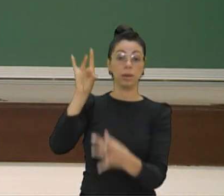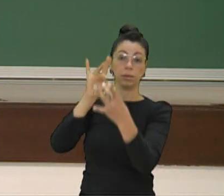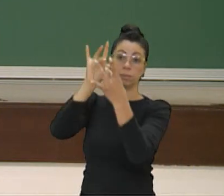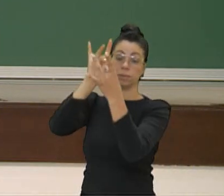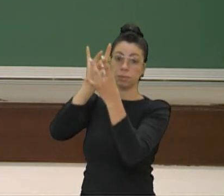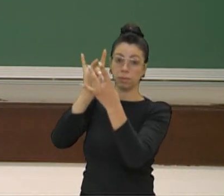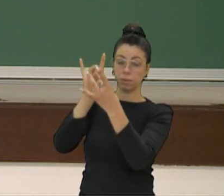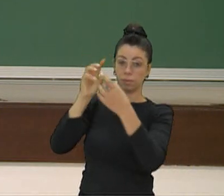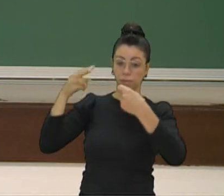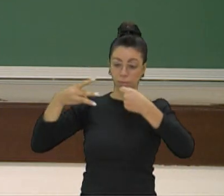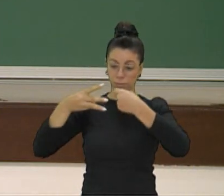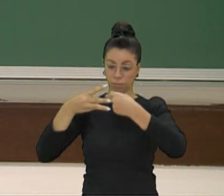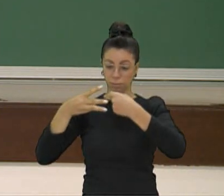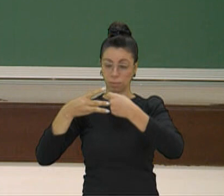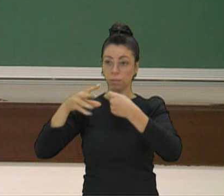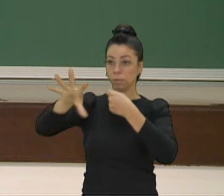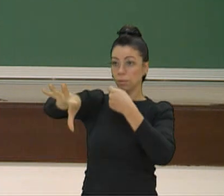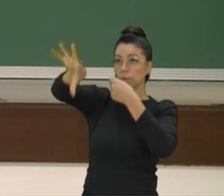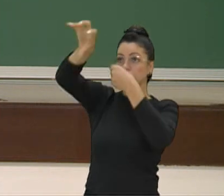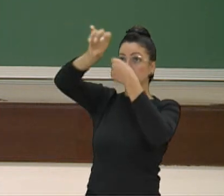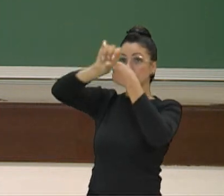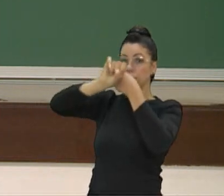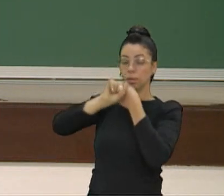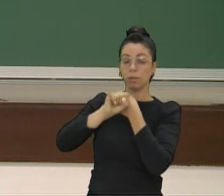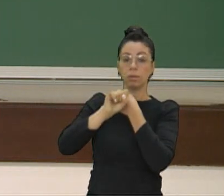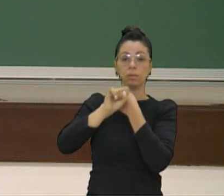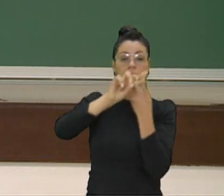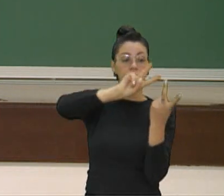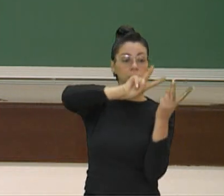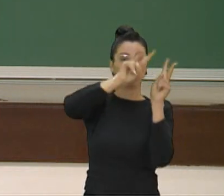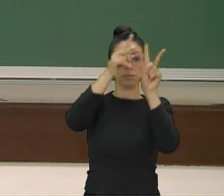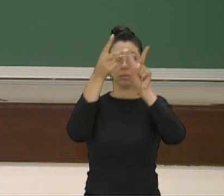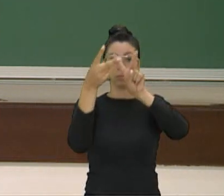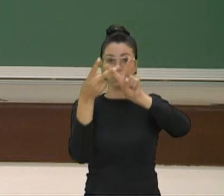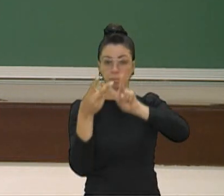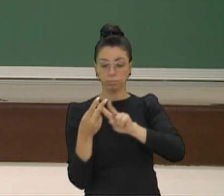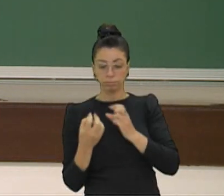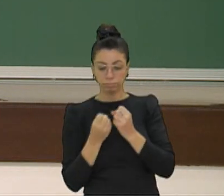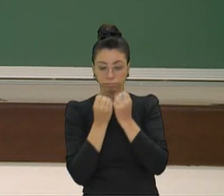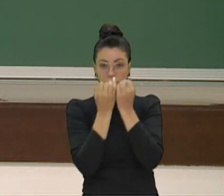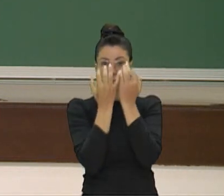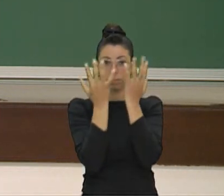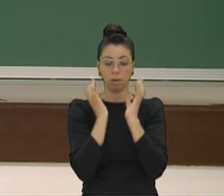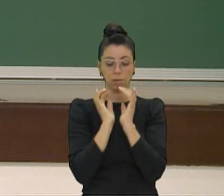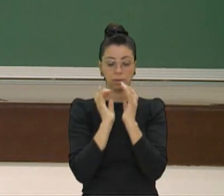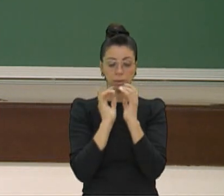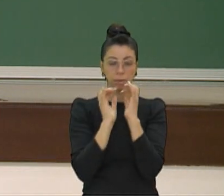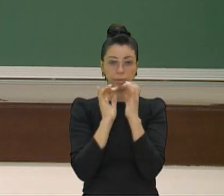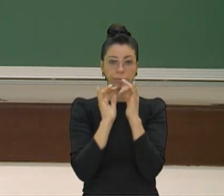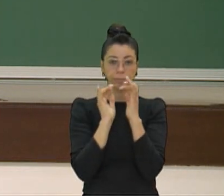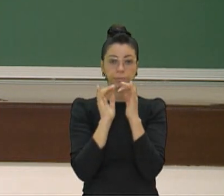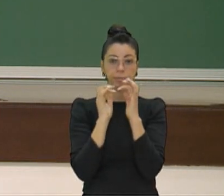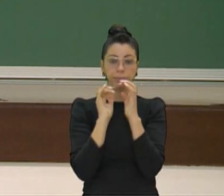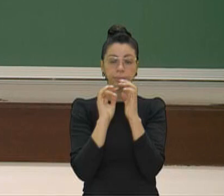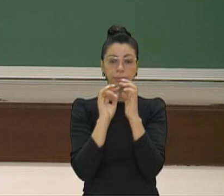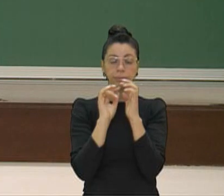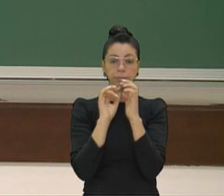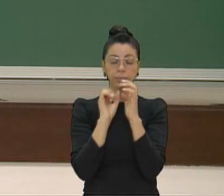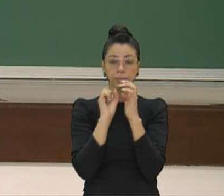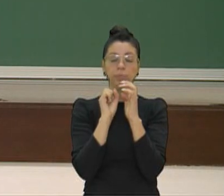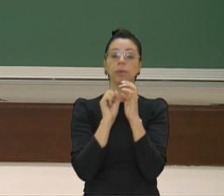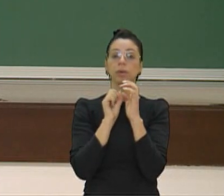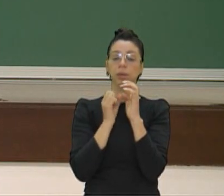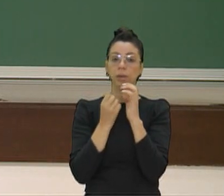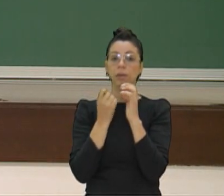à luz, que vão transformar, vão levar para o nervo óptico até o cérebro e formar a nossa